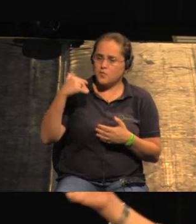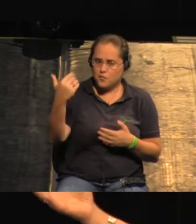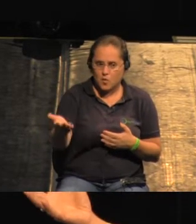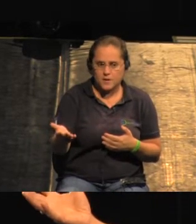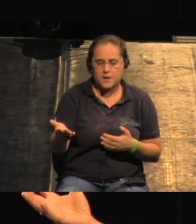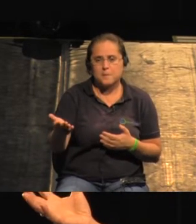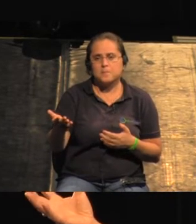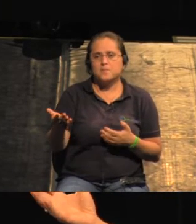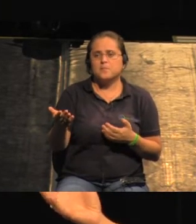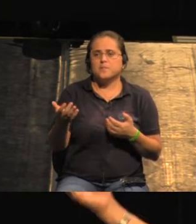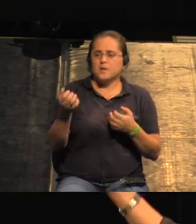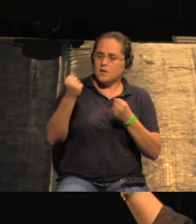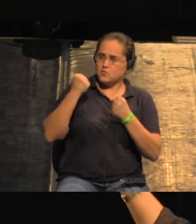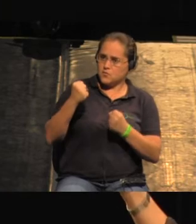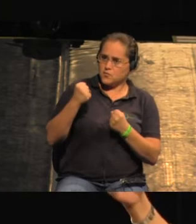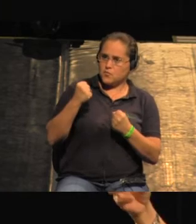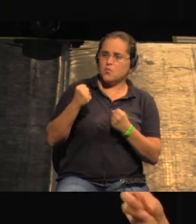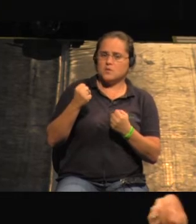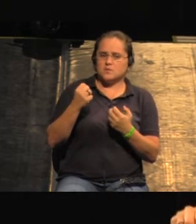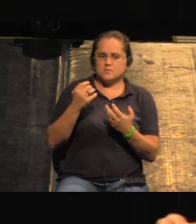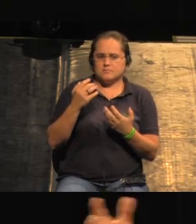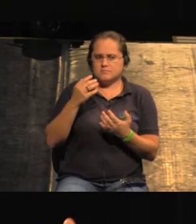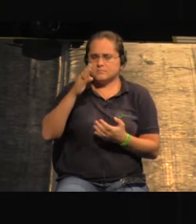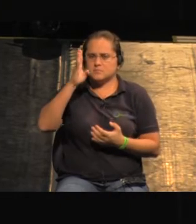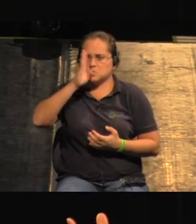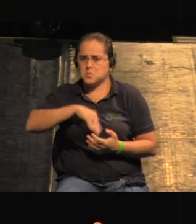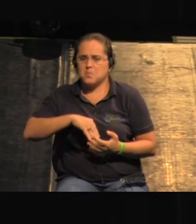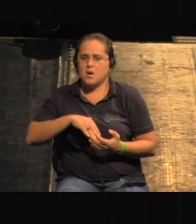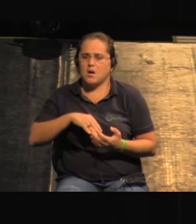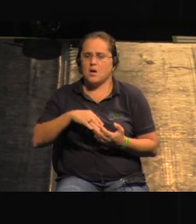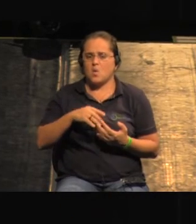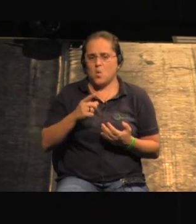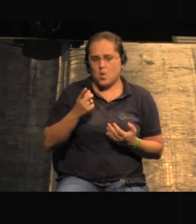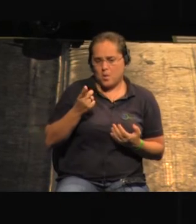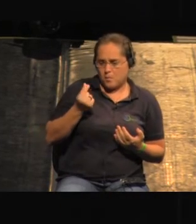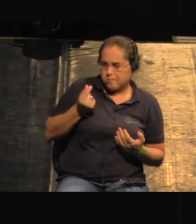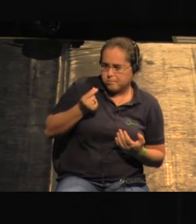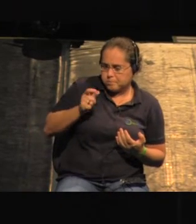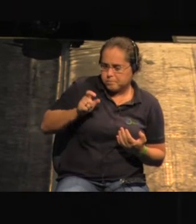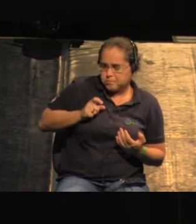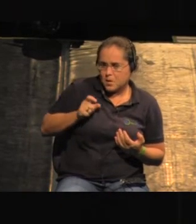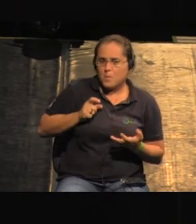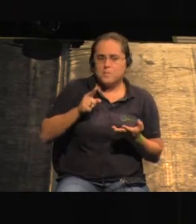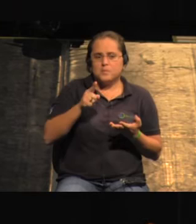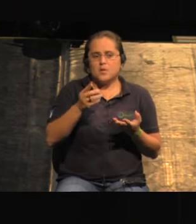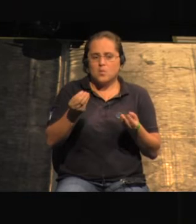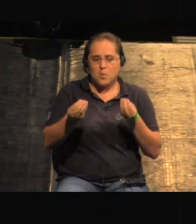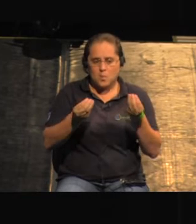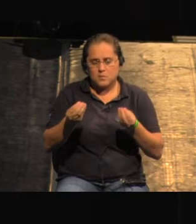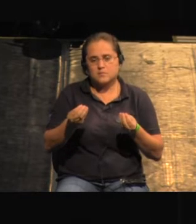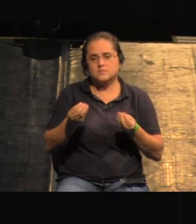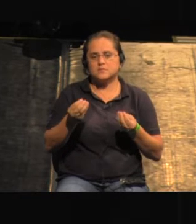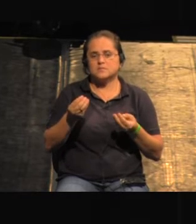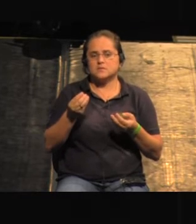de fora as forças do mal, as forças da riqueza?